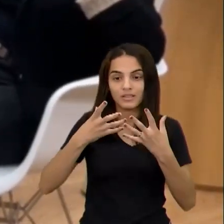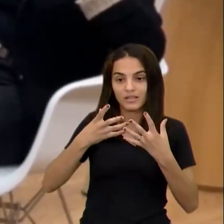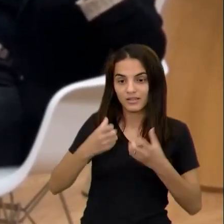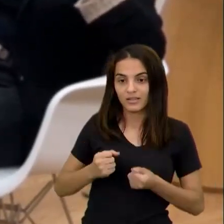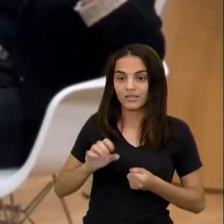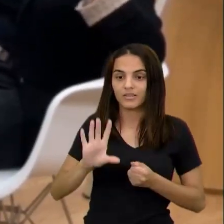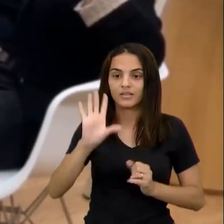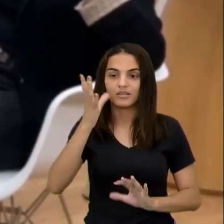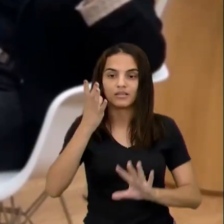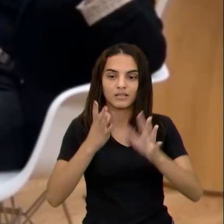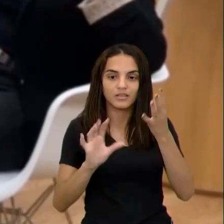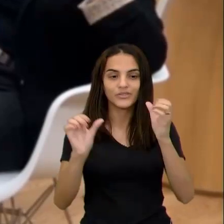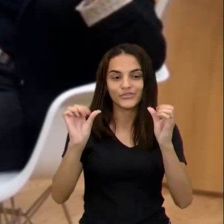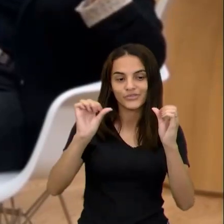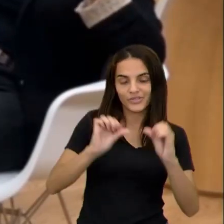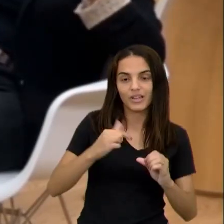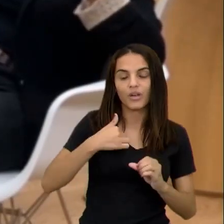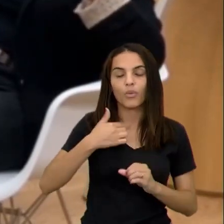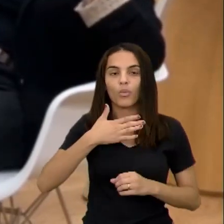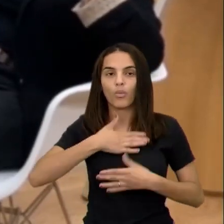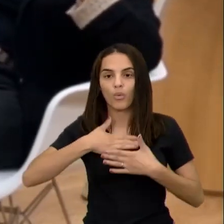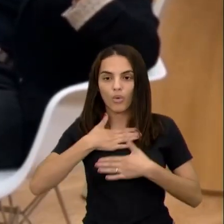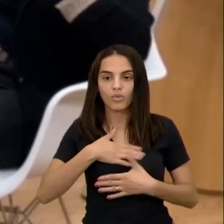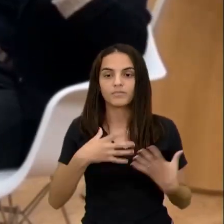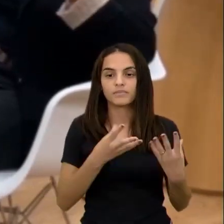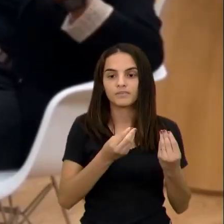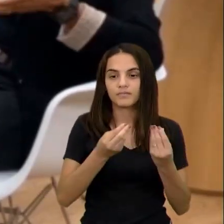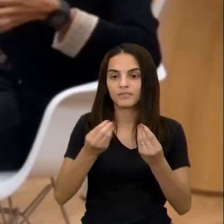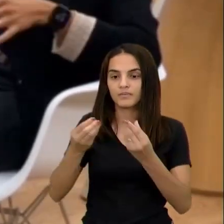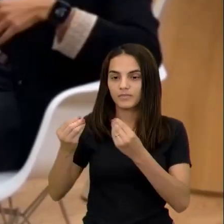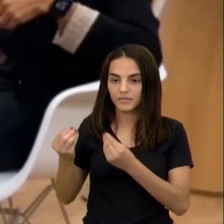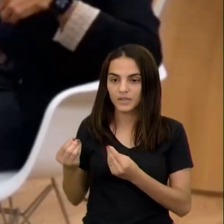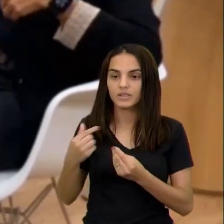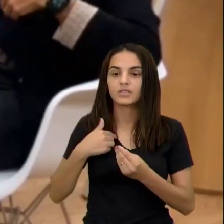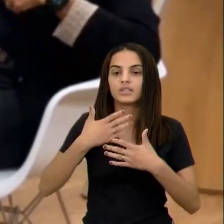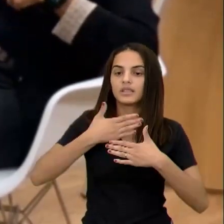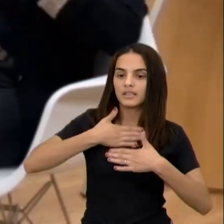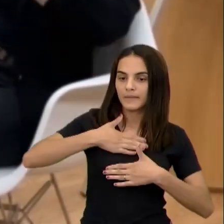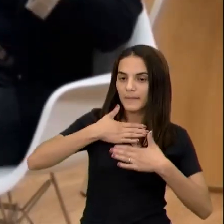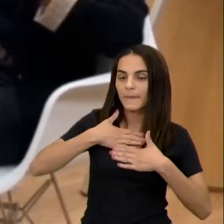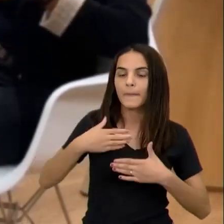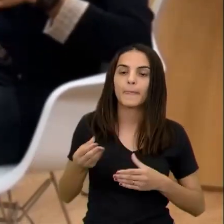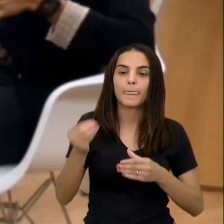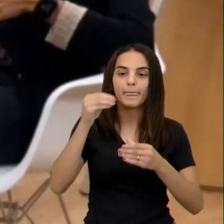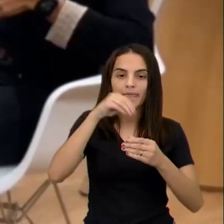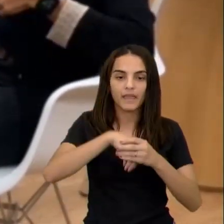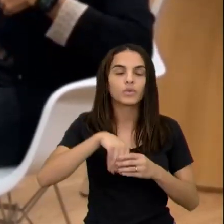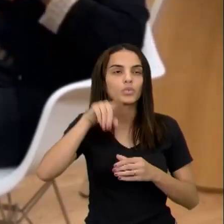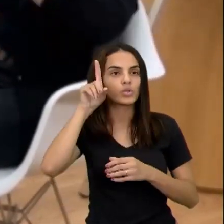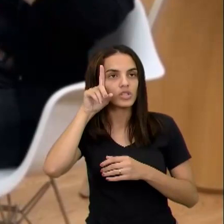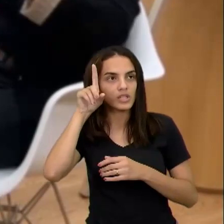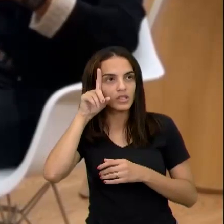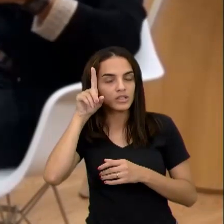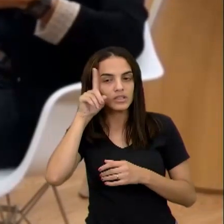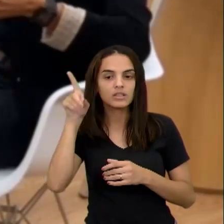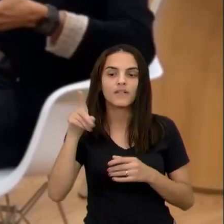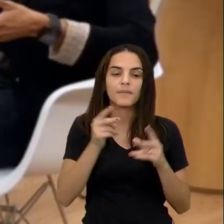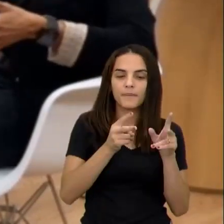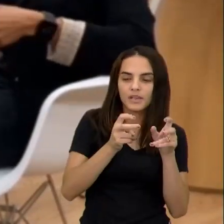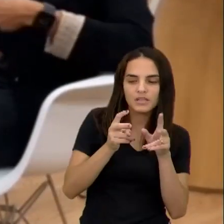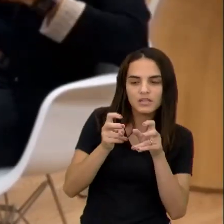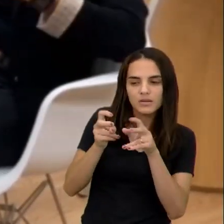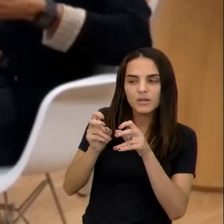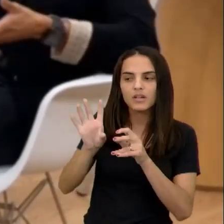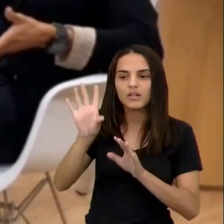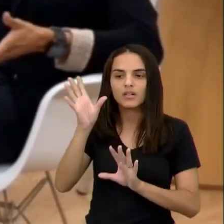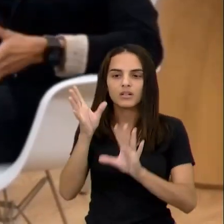situações instáveis, né? Eu gosto muito de me sentir confortável dentro das rotinas, prever as